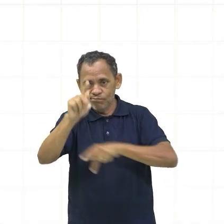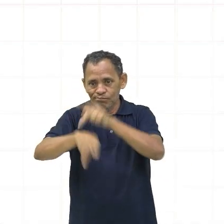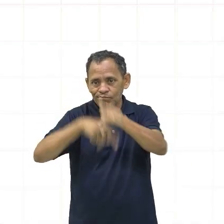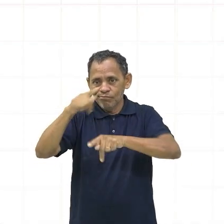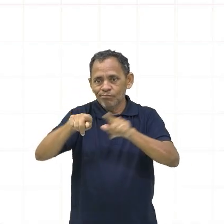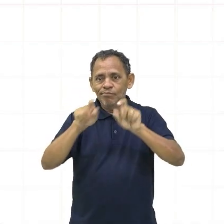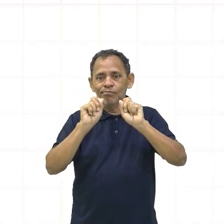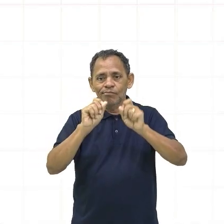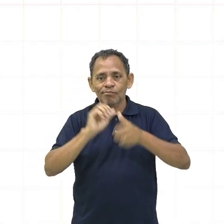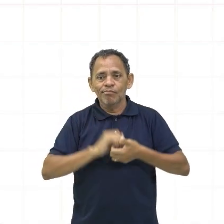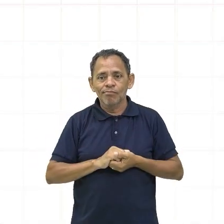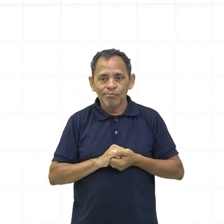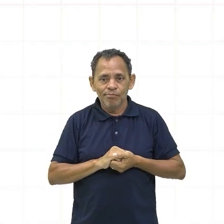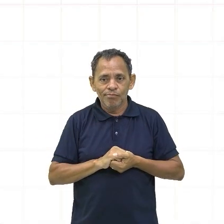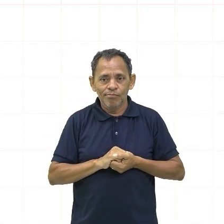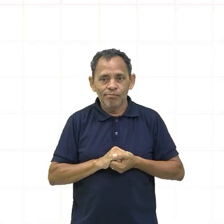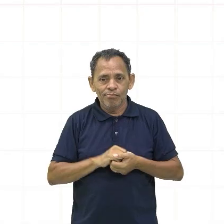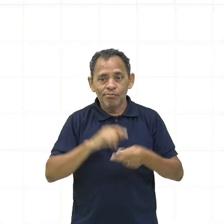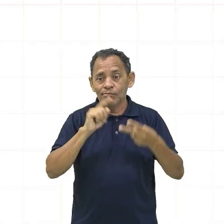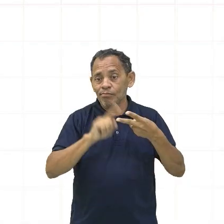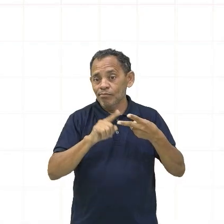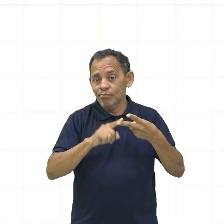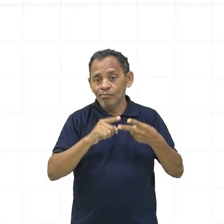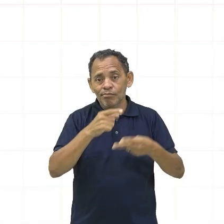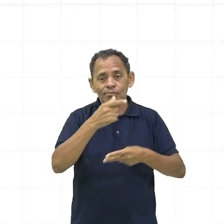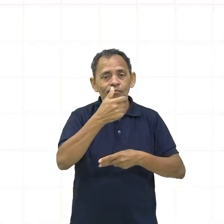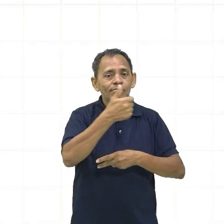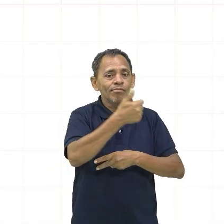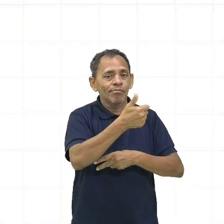uma população em torno de